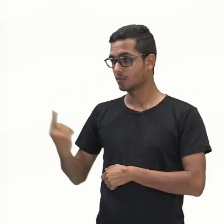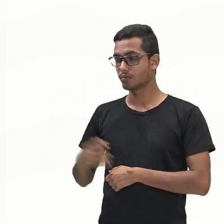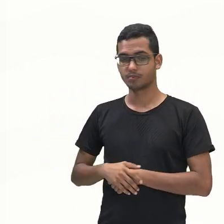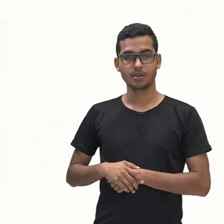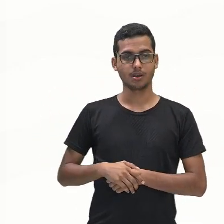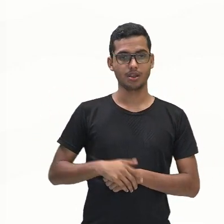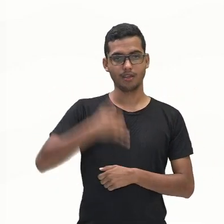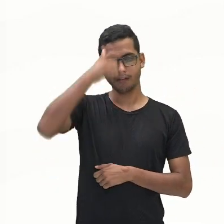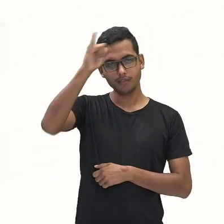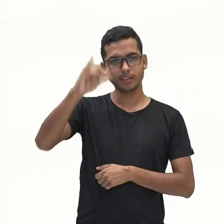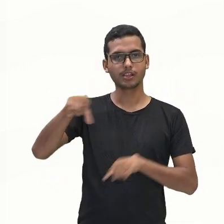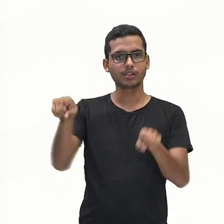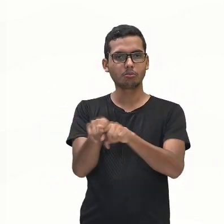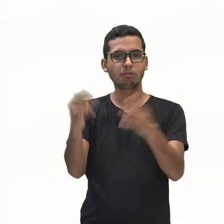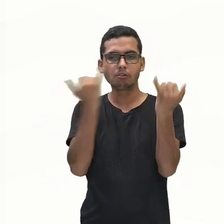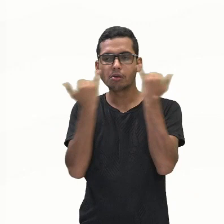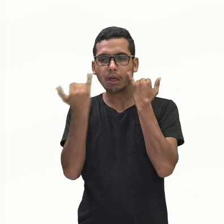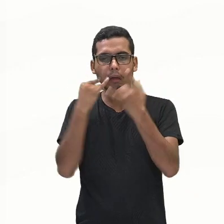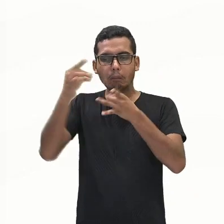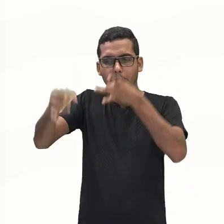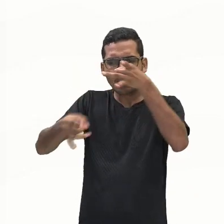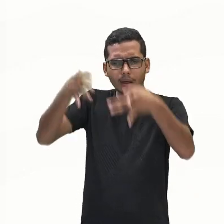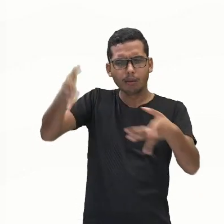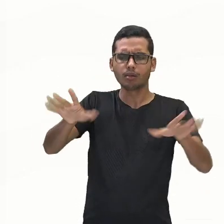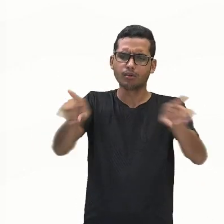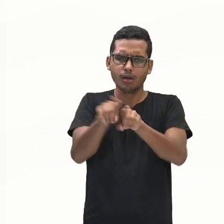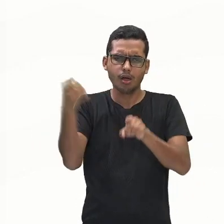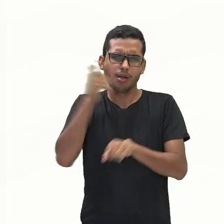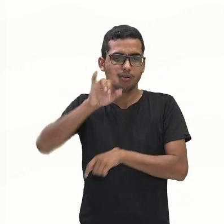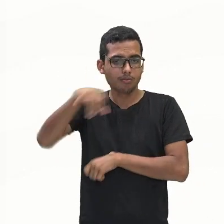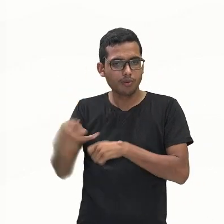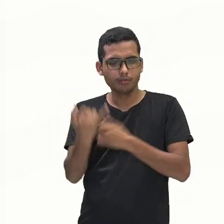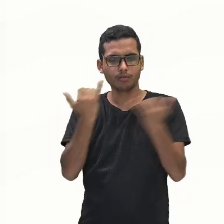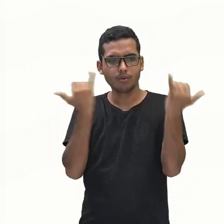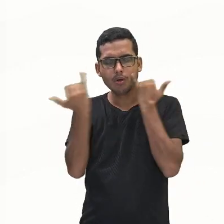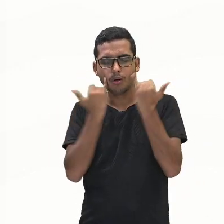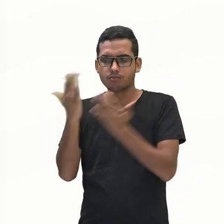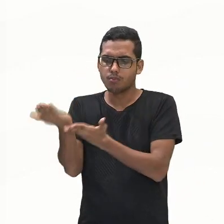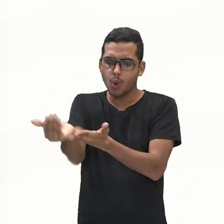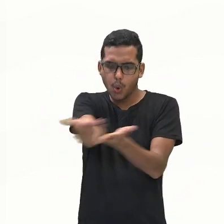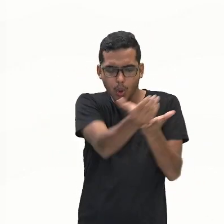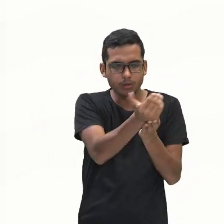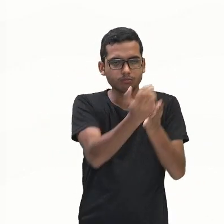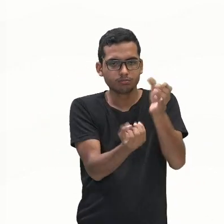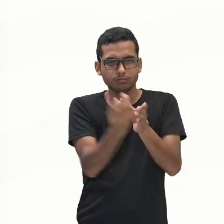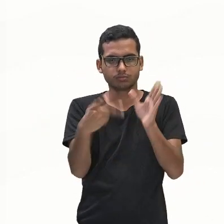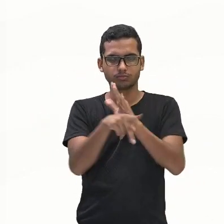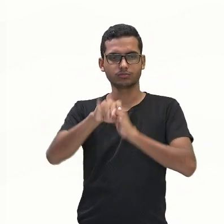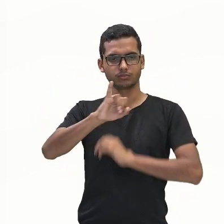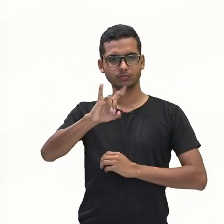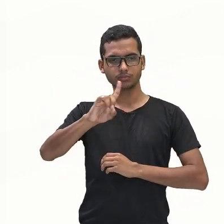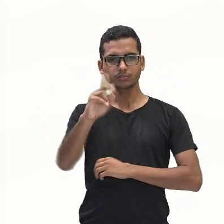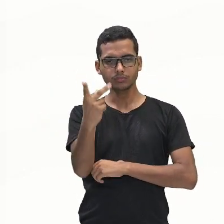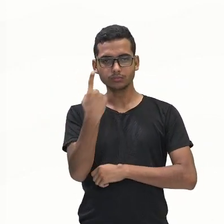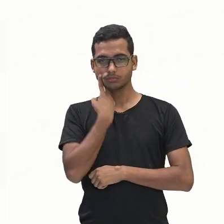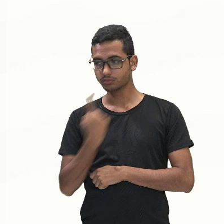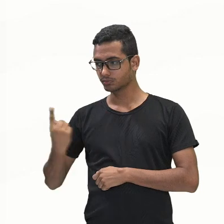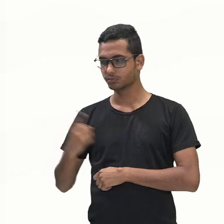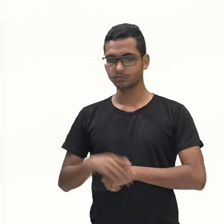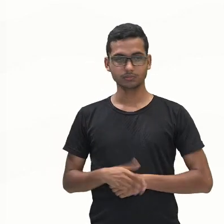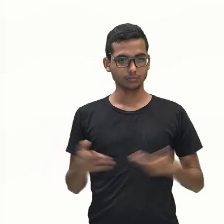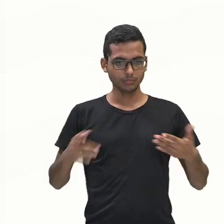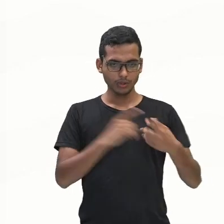tá bom? Então, nós temos aqui, nessa análise, né, uma vida longa e saudável, onde a gente